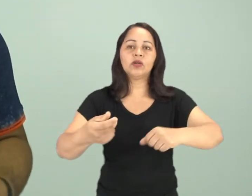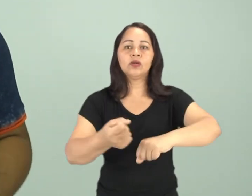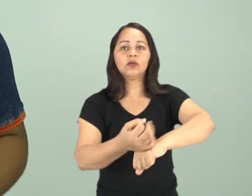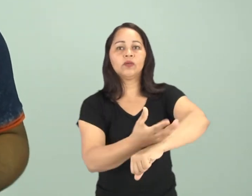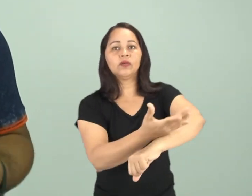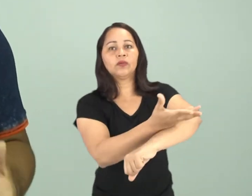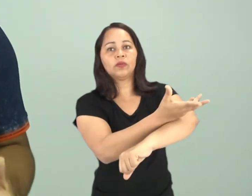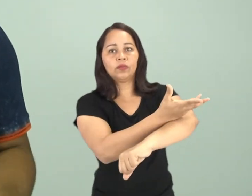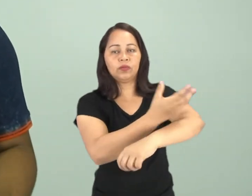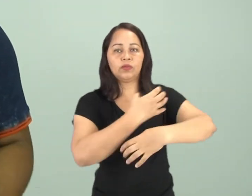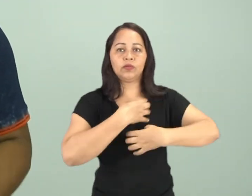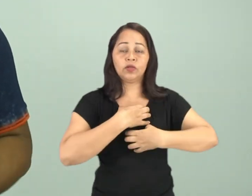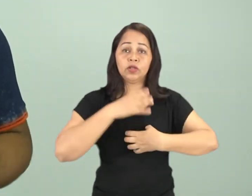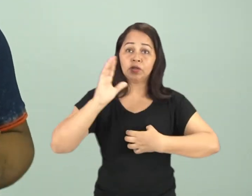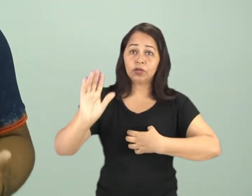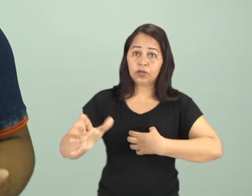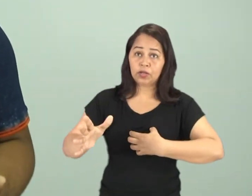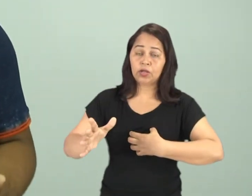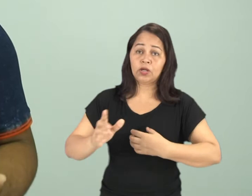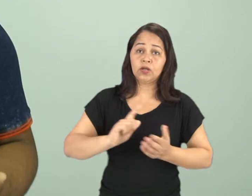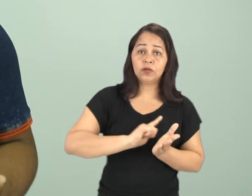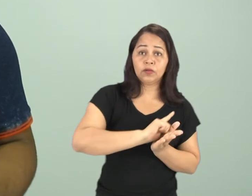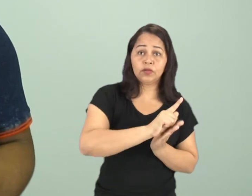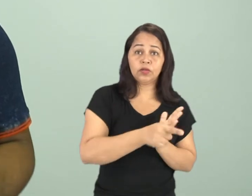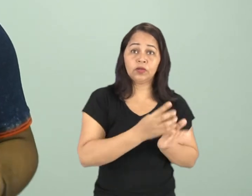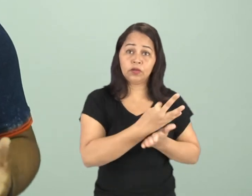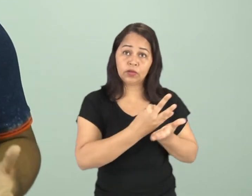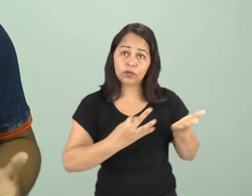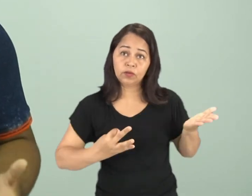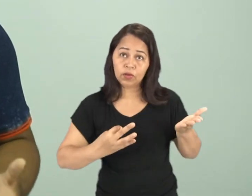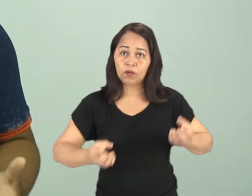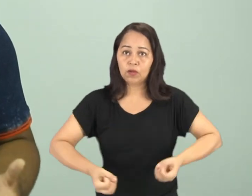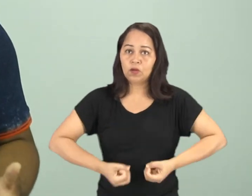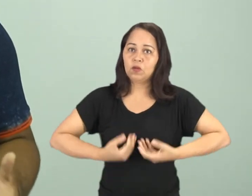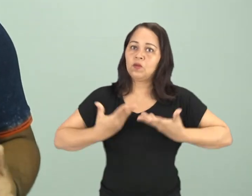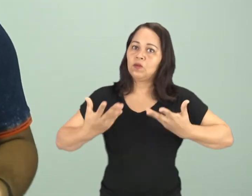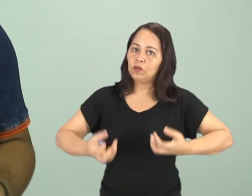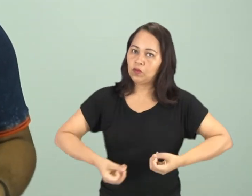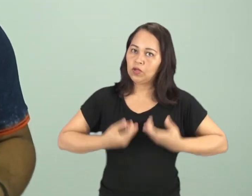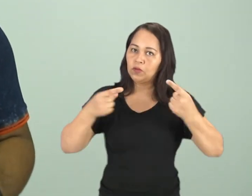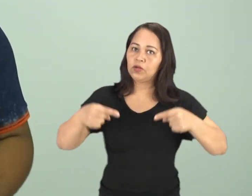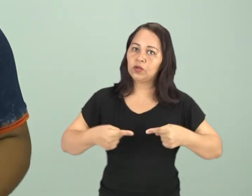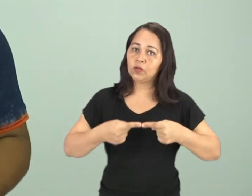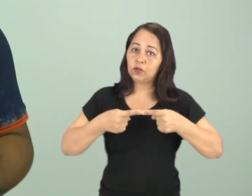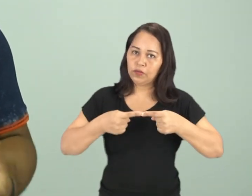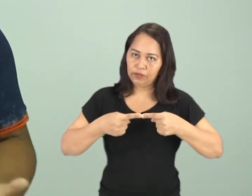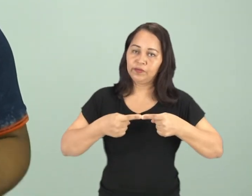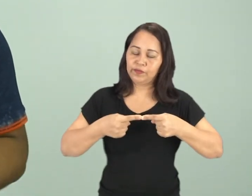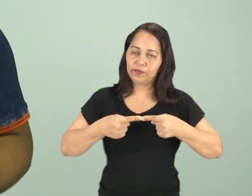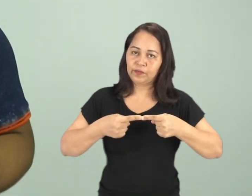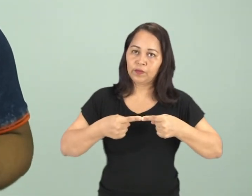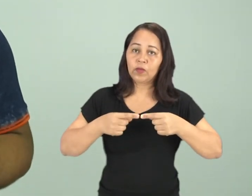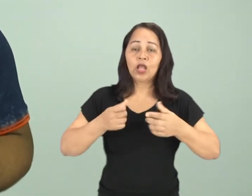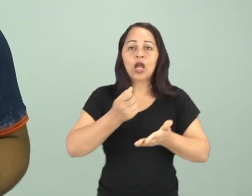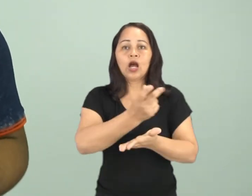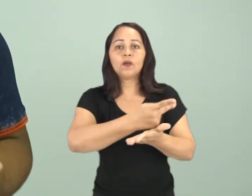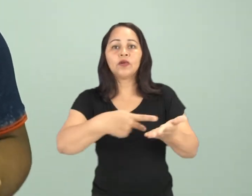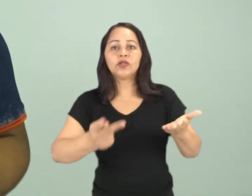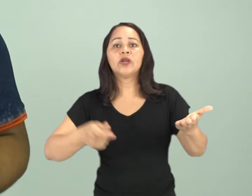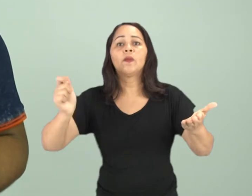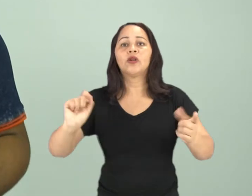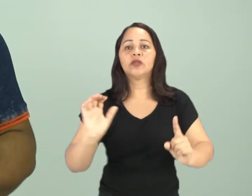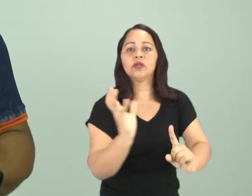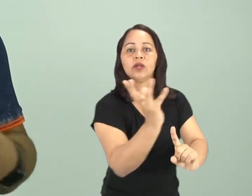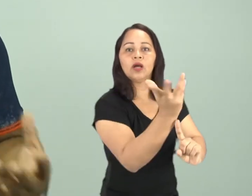sentimento, e o poema já tem a ver com o gênero textual, tá? Eles são diferentes, porque a poesia ela pode estar presente numa obra de